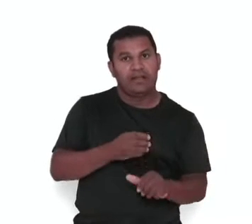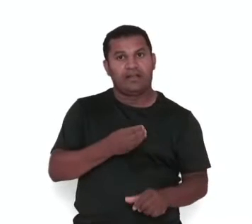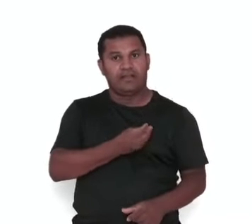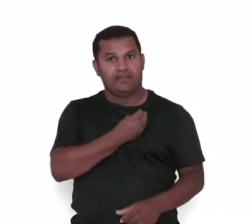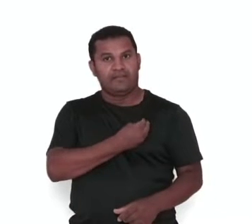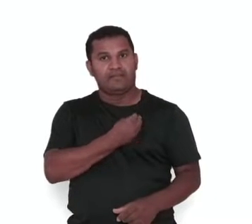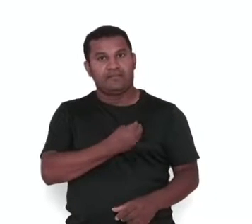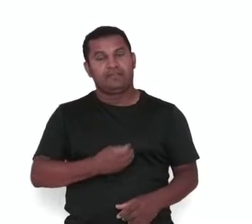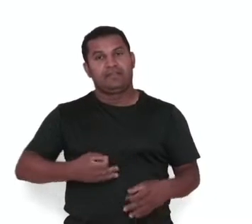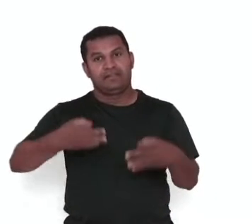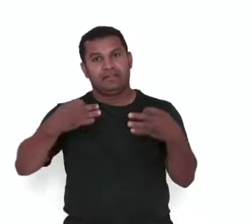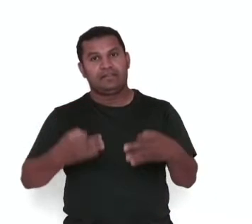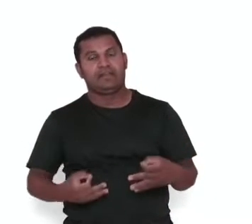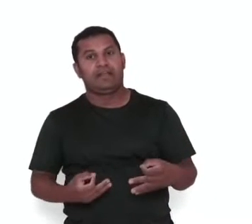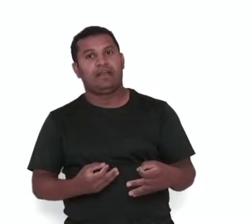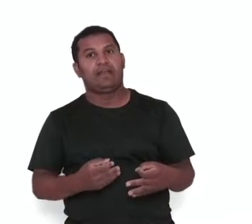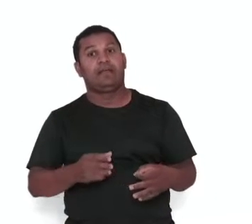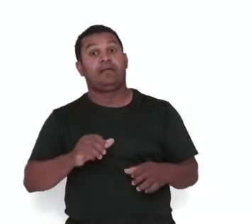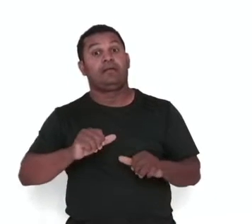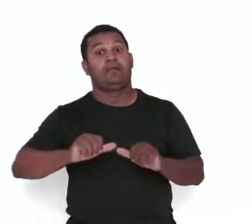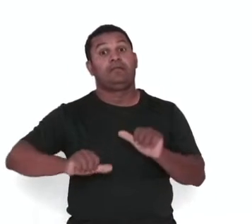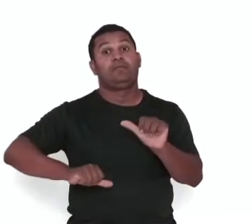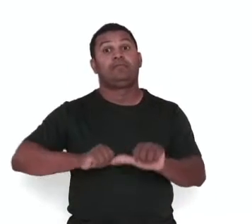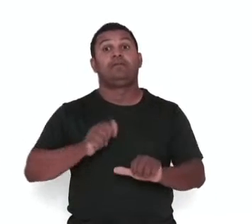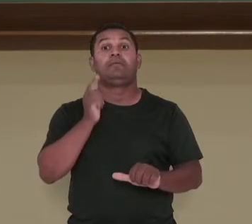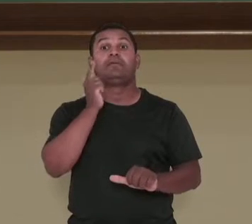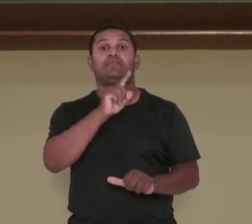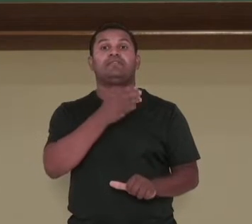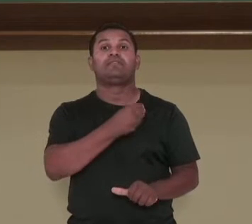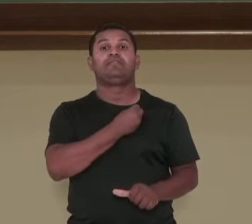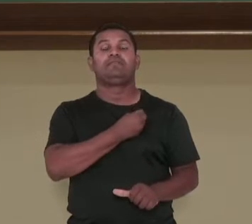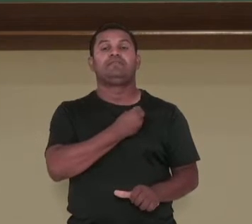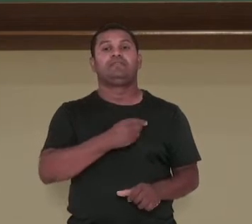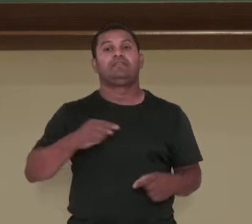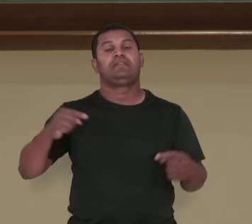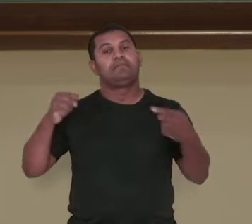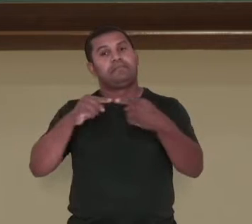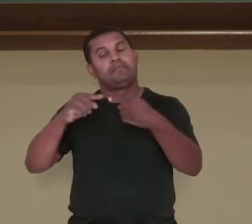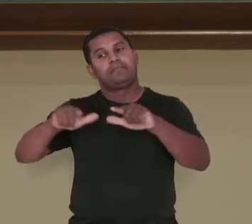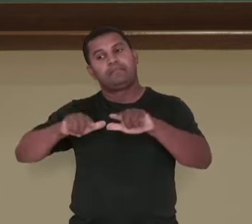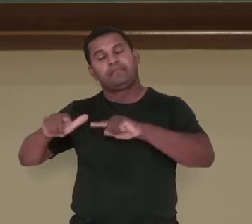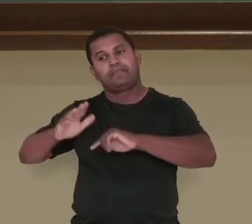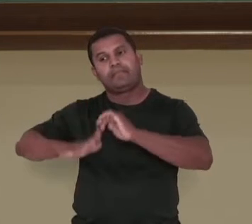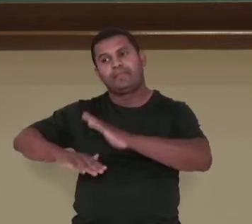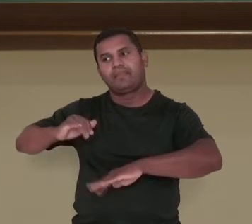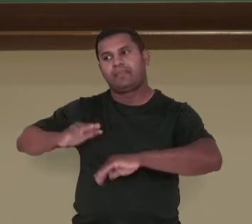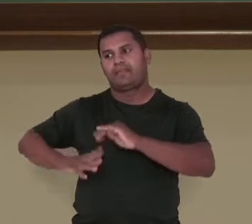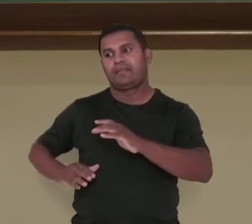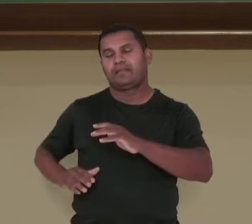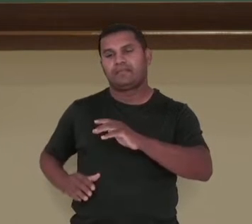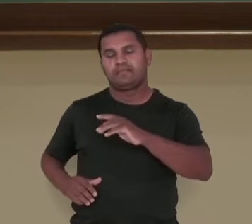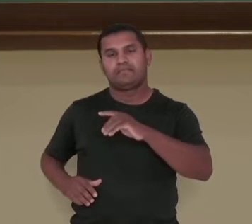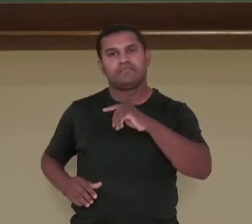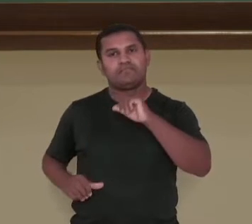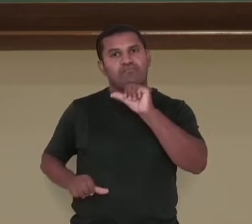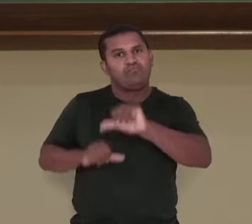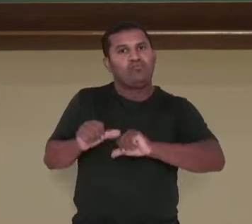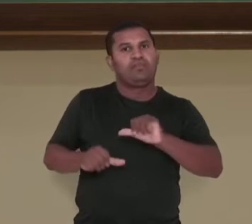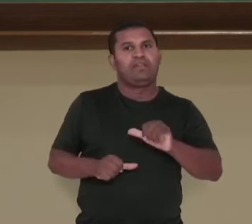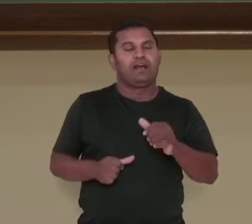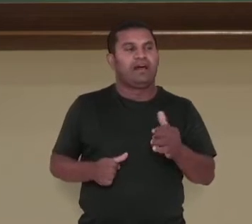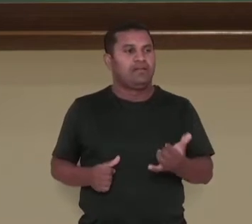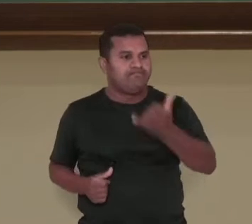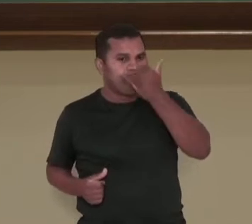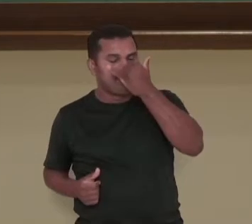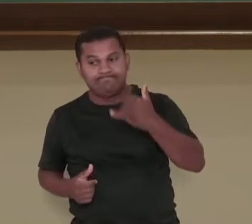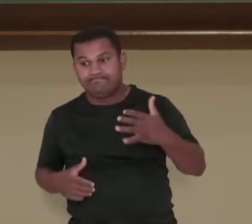para gerir a vida com mais eficiência? Então, será que nós somos bons em se adaptar ou quando alguma coisinha muda ali a gente já